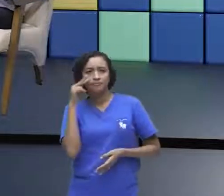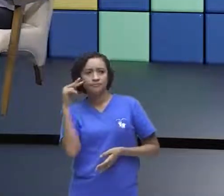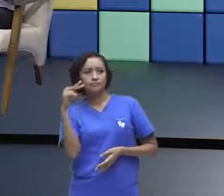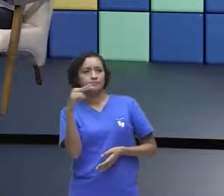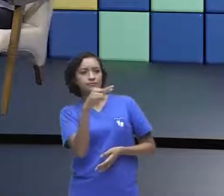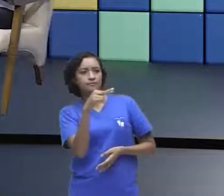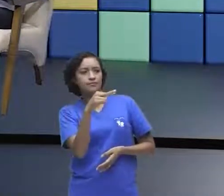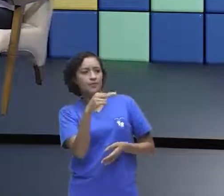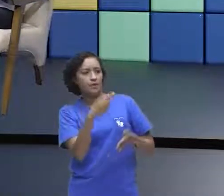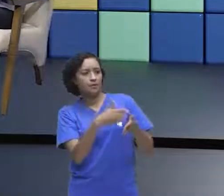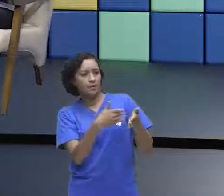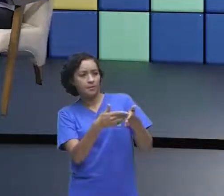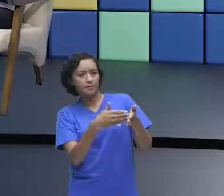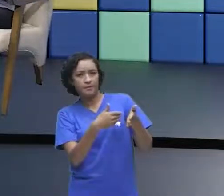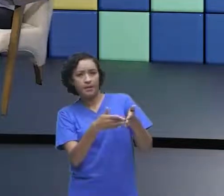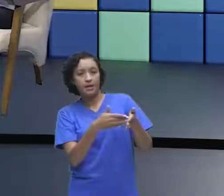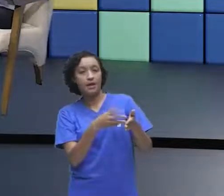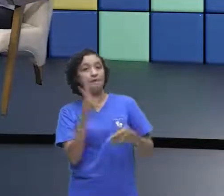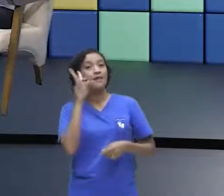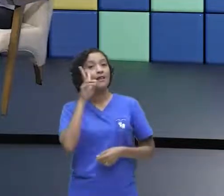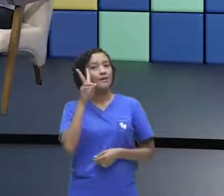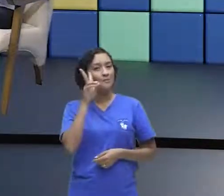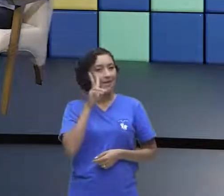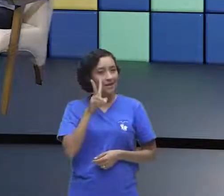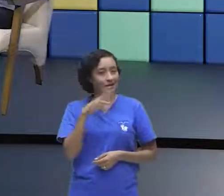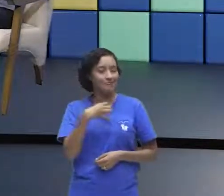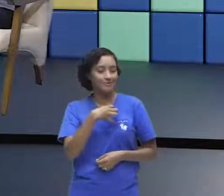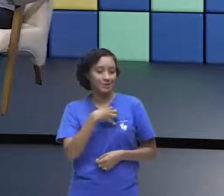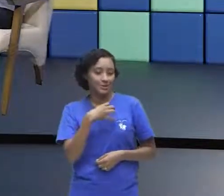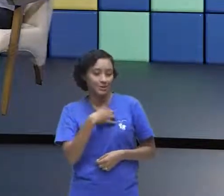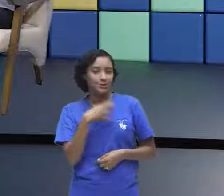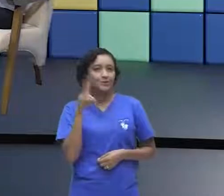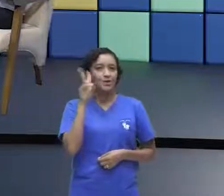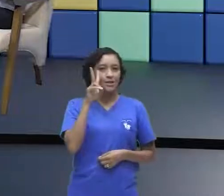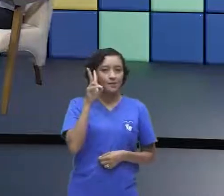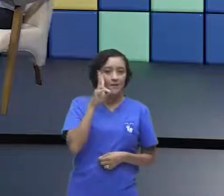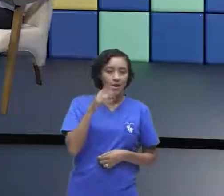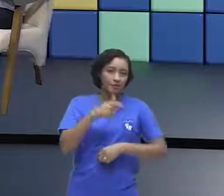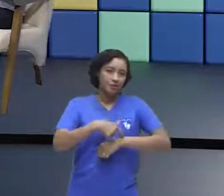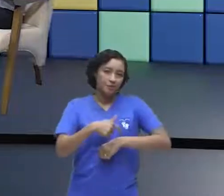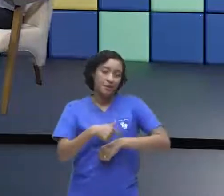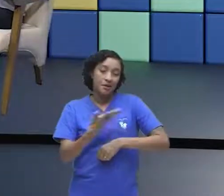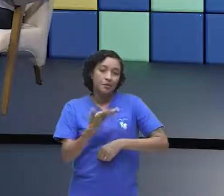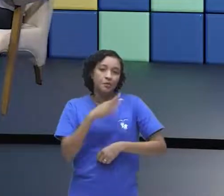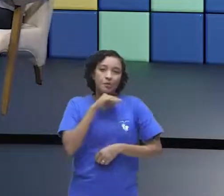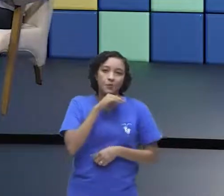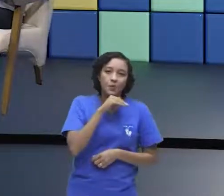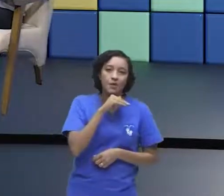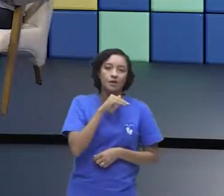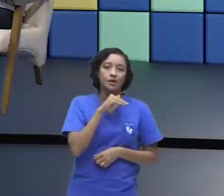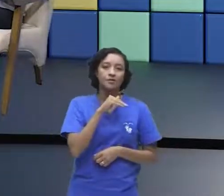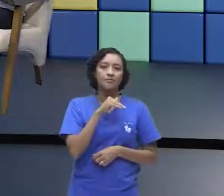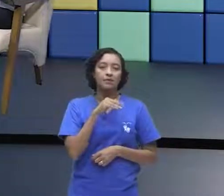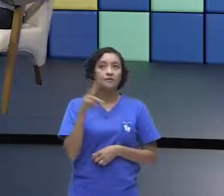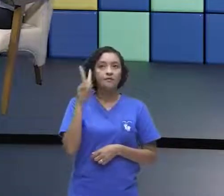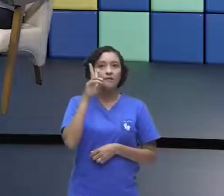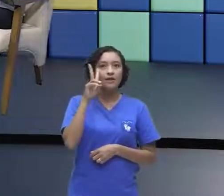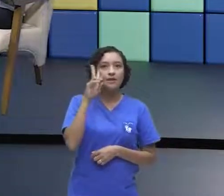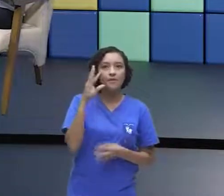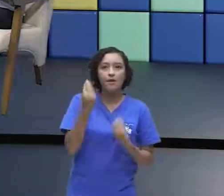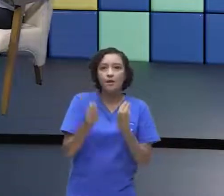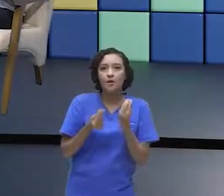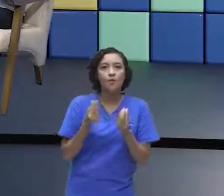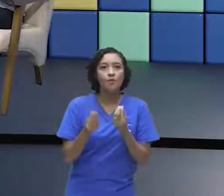vai lembrar daquele sentimento, do momento ruim. Mas aí, se ela fizer um paralelo de ver como ela reagiu após